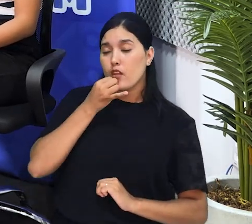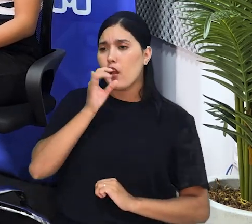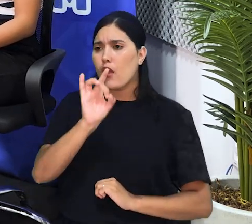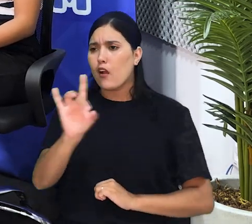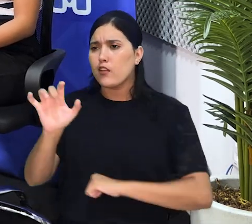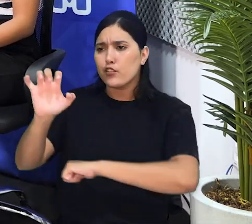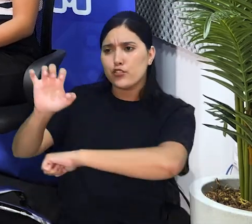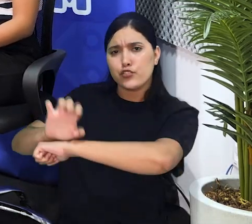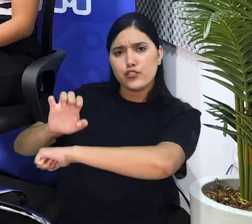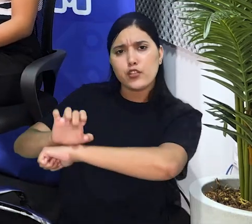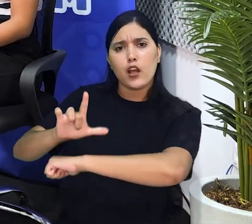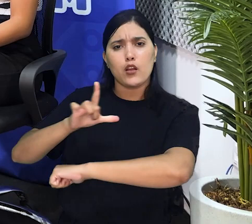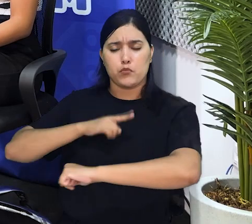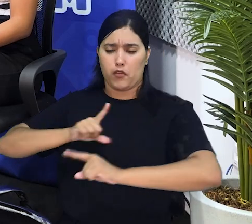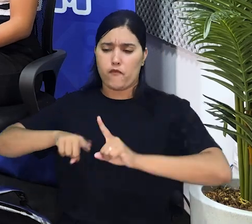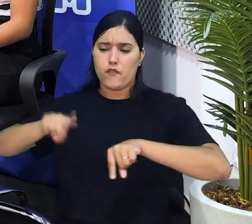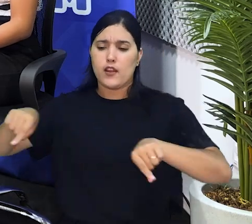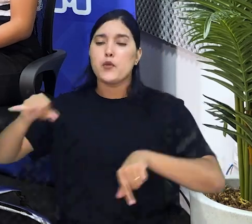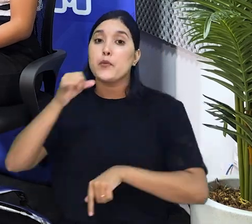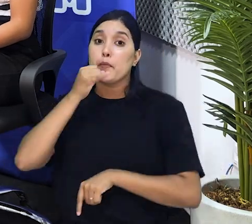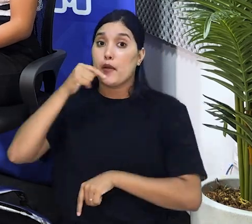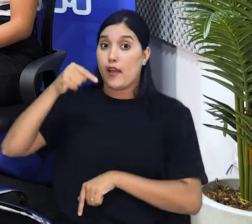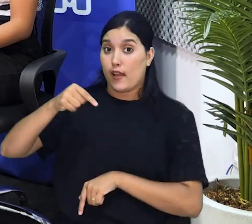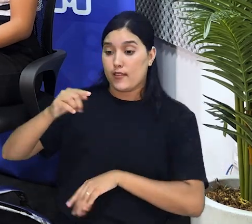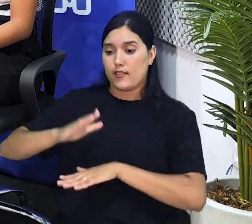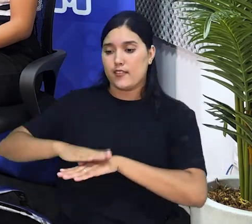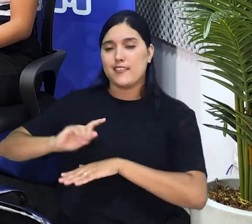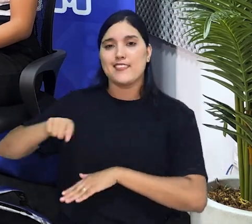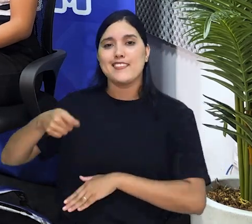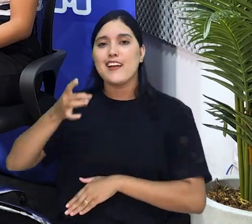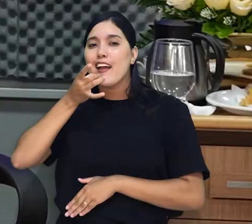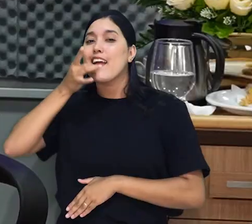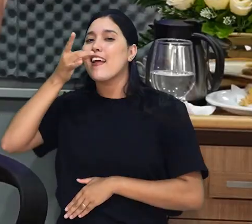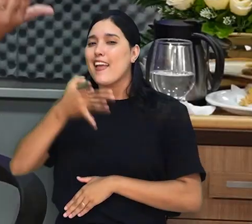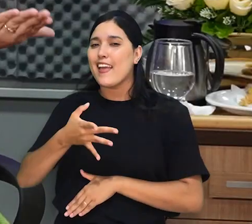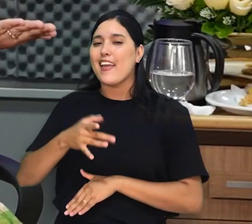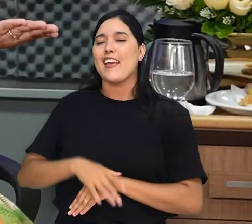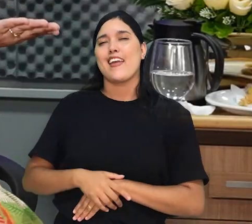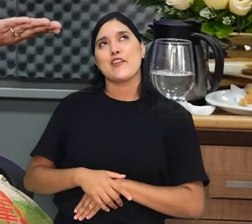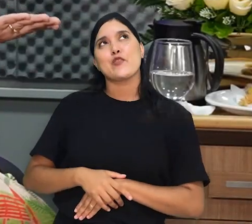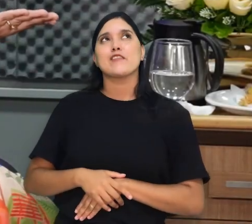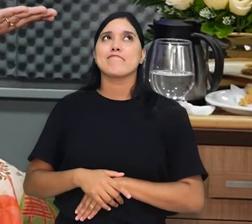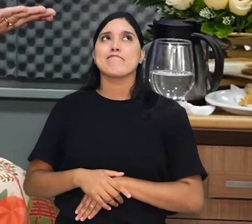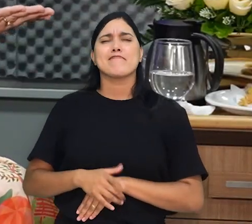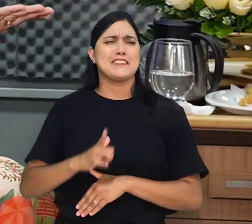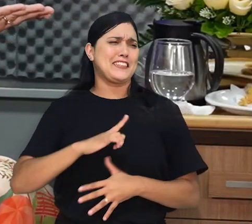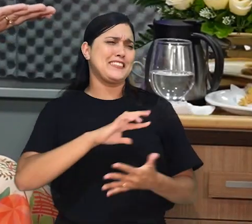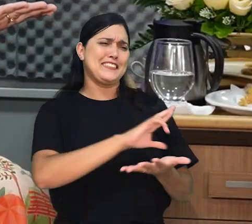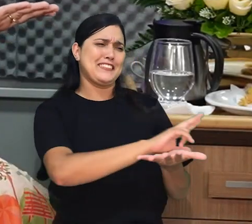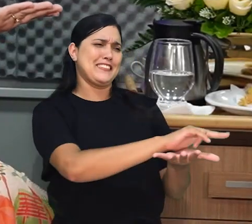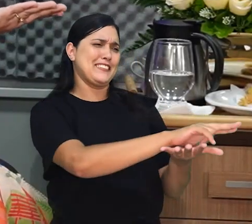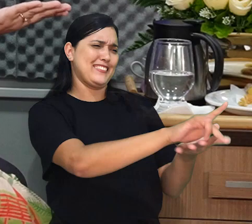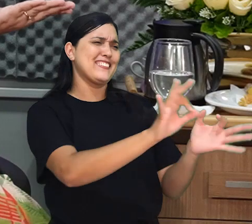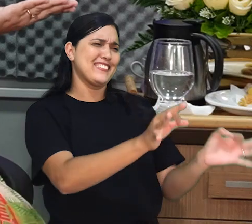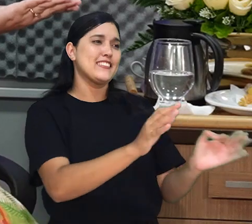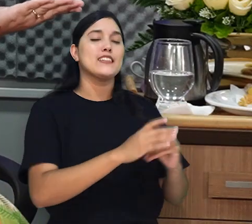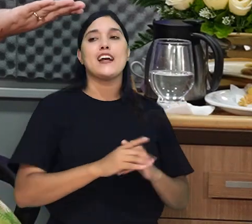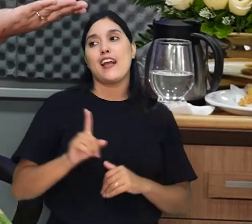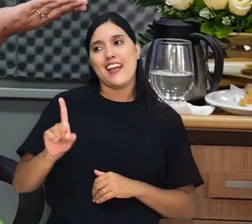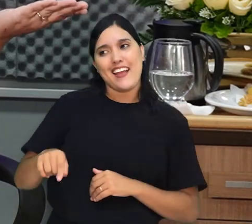né? Assim como a gente tem, cada estado tem sua variação. Aqui no caso a gente fala égua, né? Fala o que mais? Que